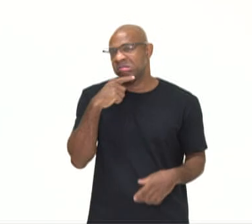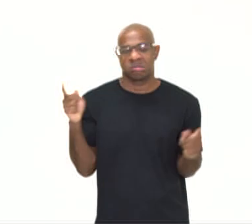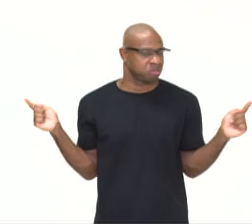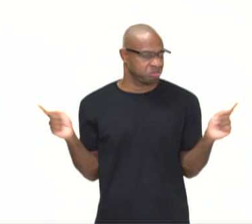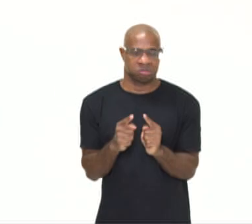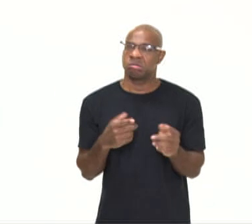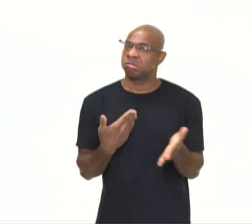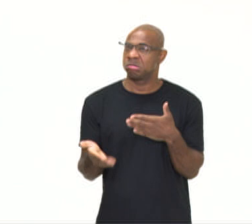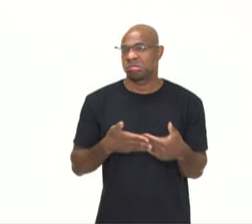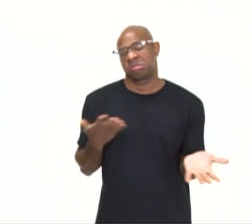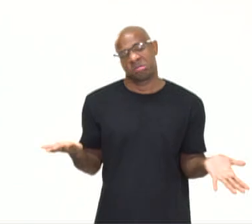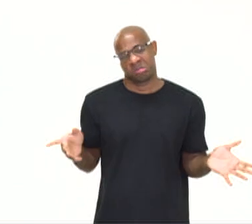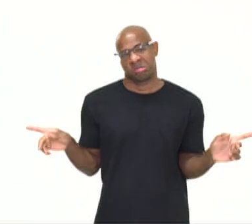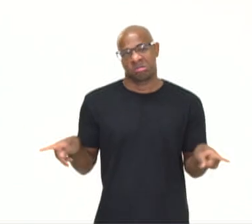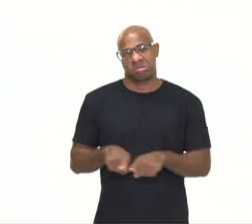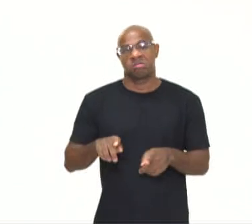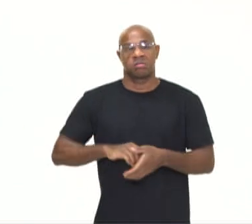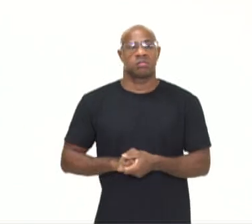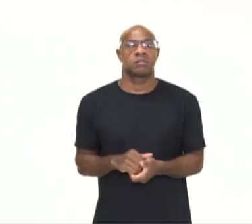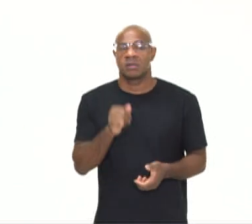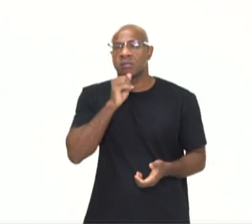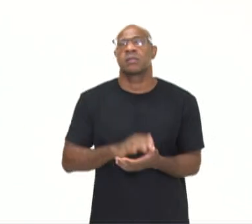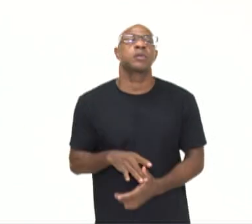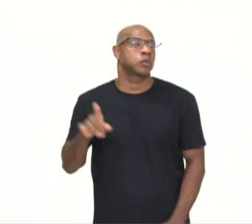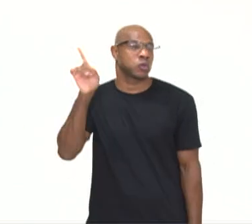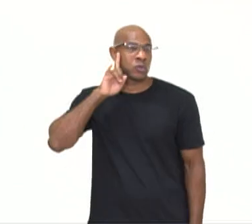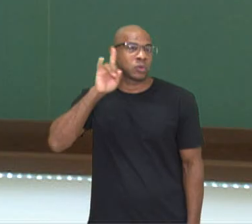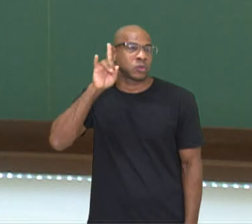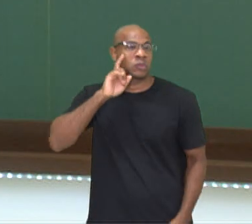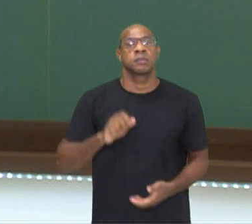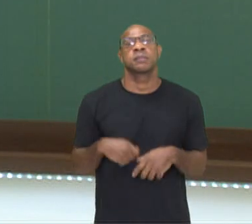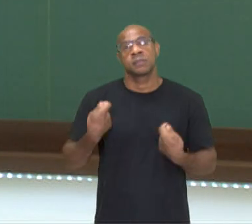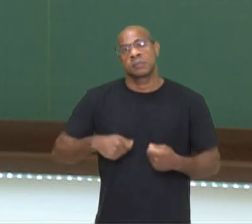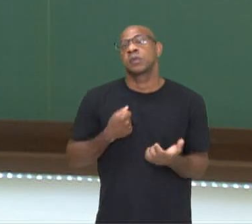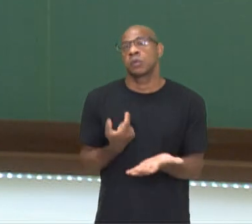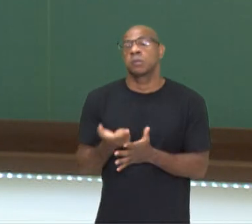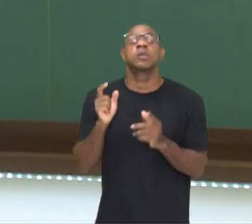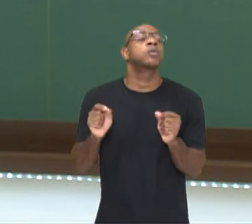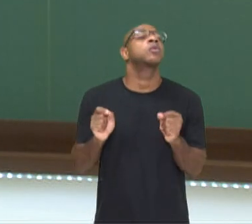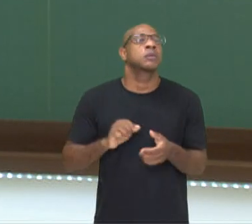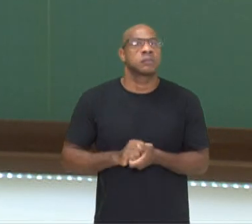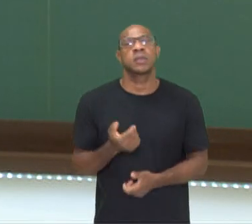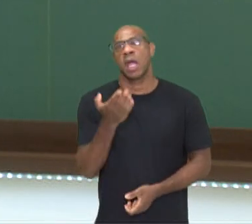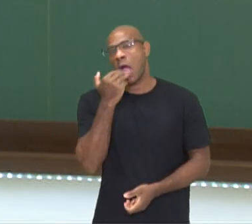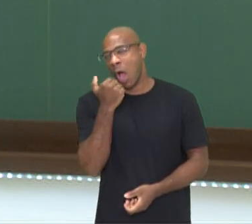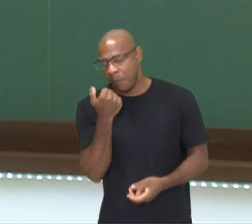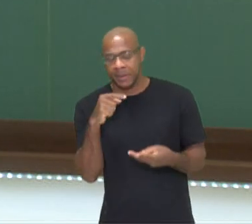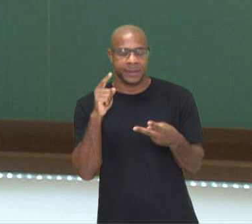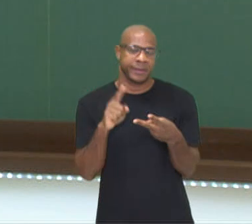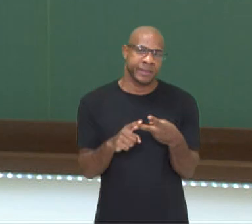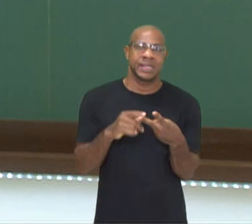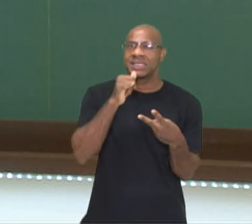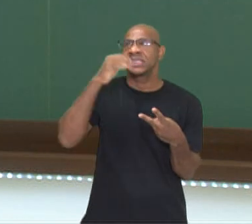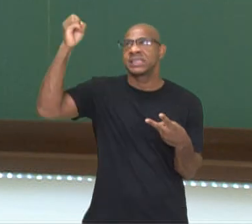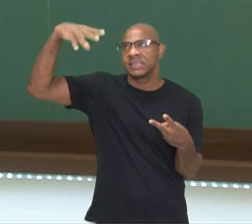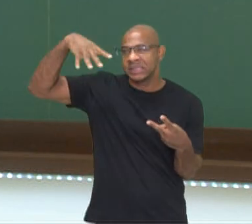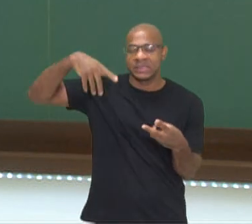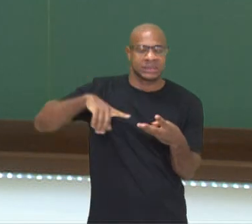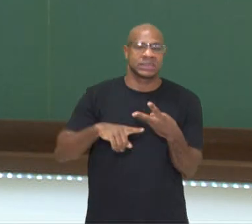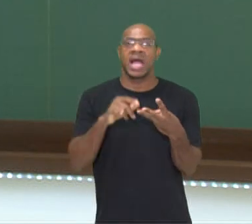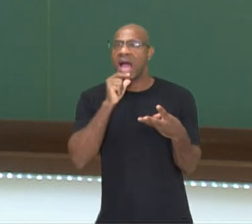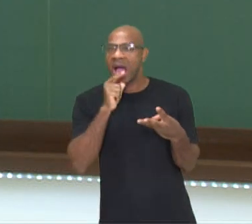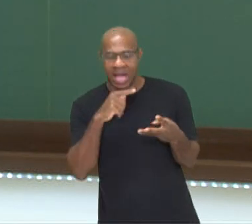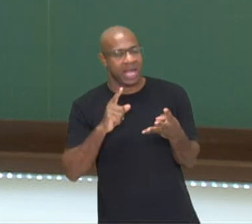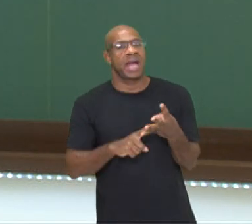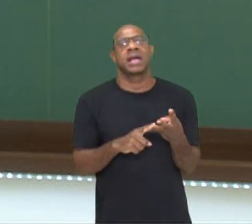duração. Por exemplo, todos os dias a gente precisa consumir algumas coisas: alimento, energia,